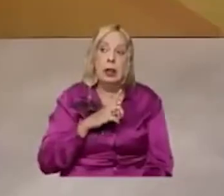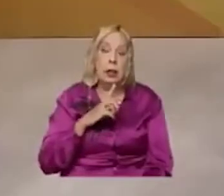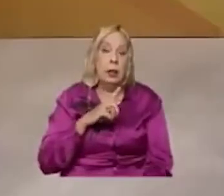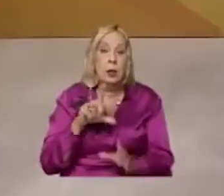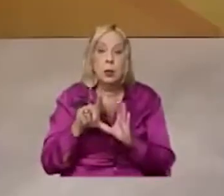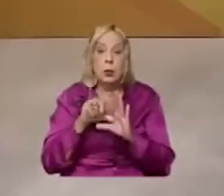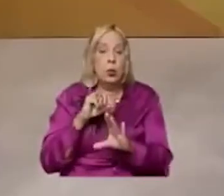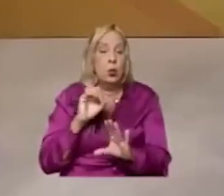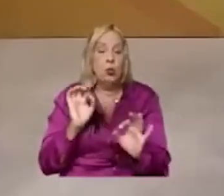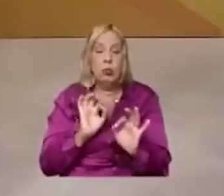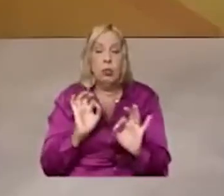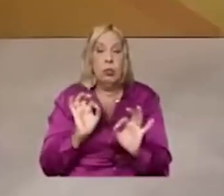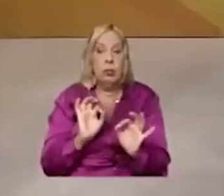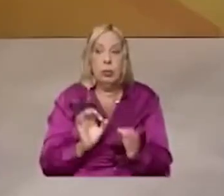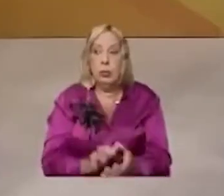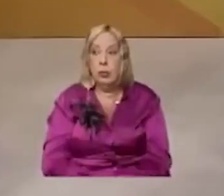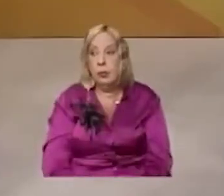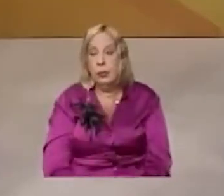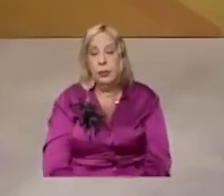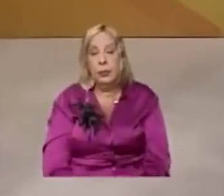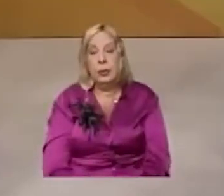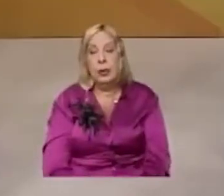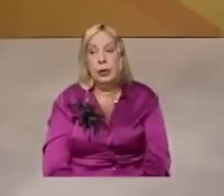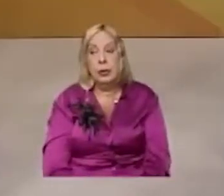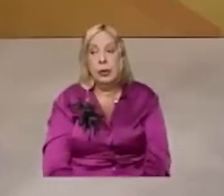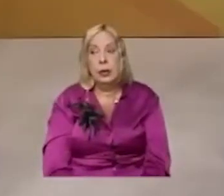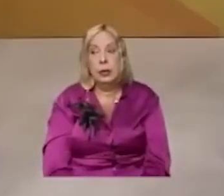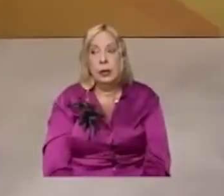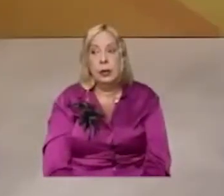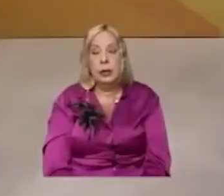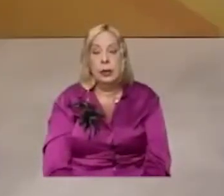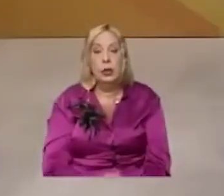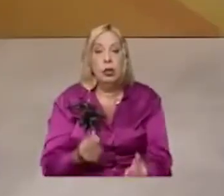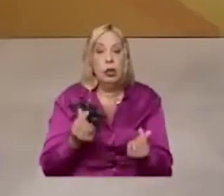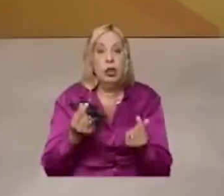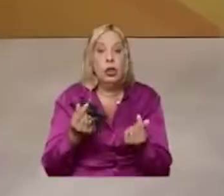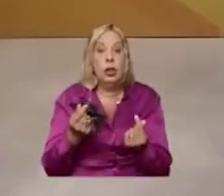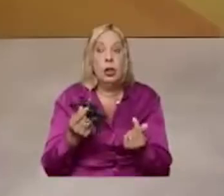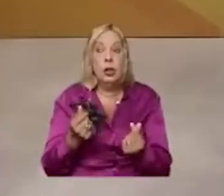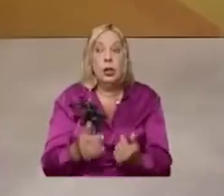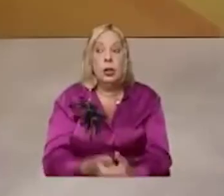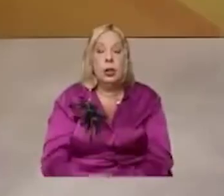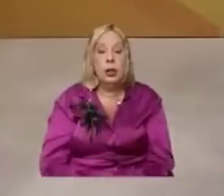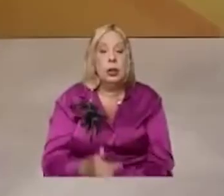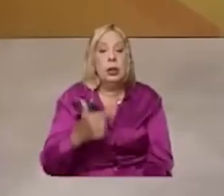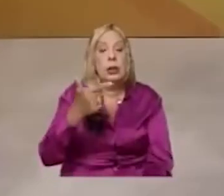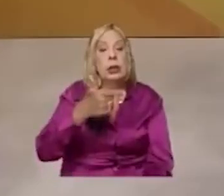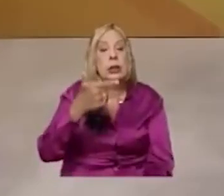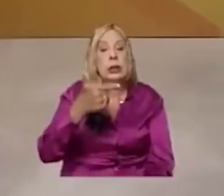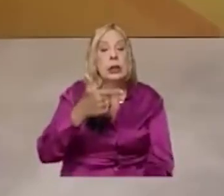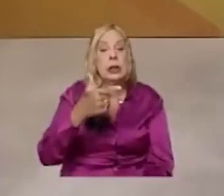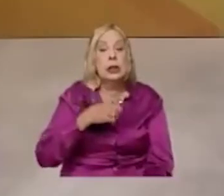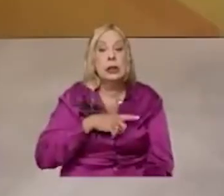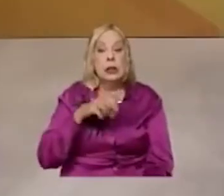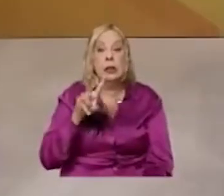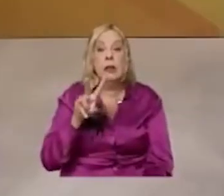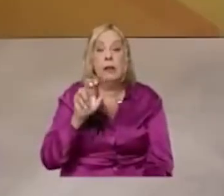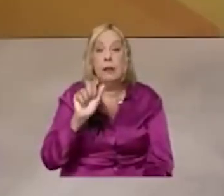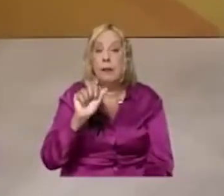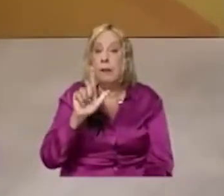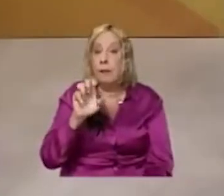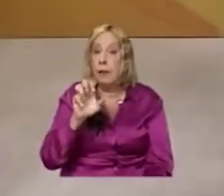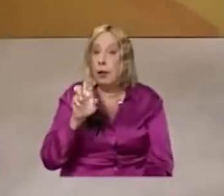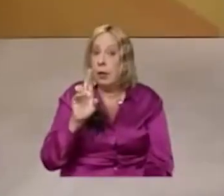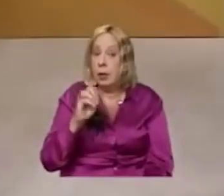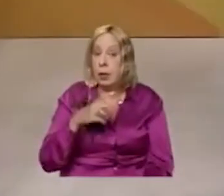nada, como ele foi o que mais comprou o Caju Caps, vai levar um prêmio em dinheiro, né? É. Segundo a colocada foi a Valéria Oliveira de Souza,